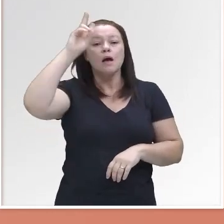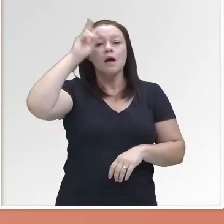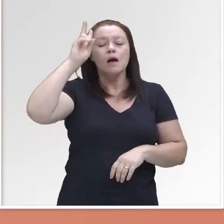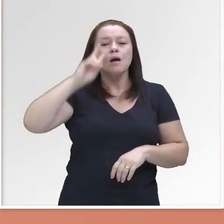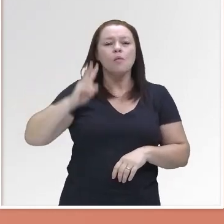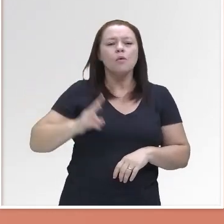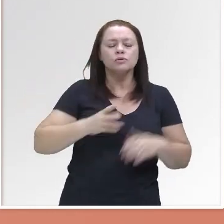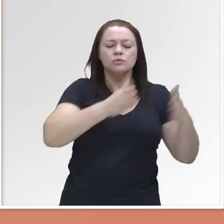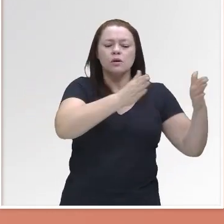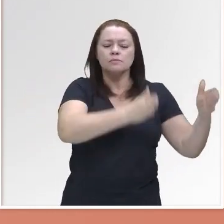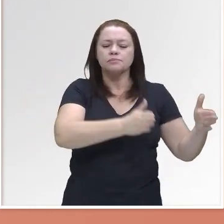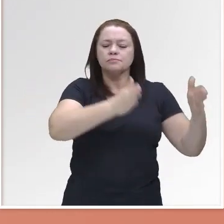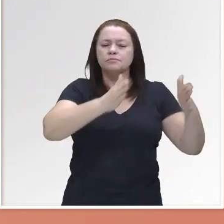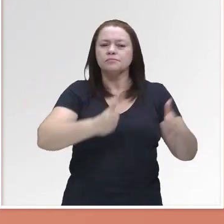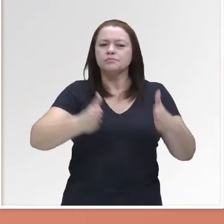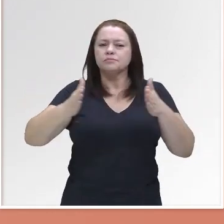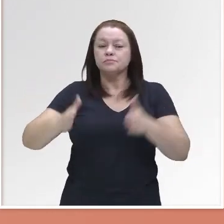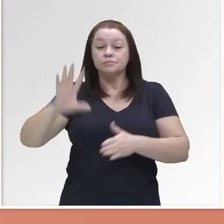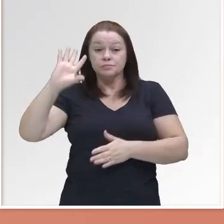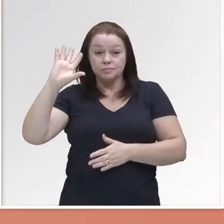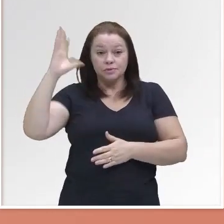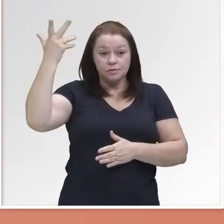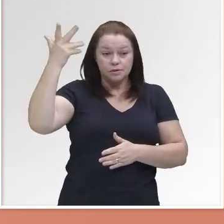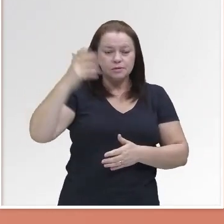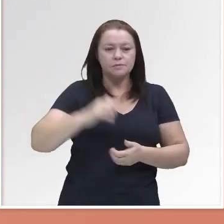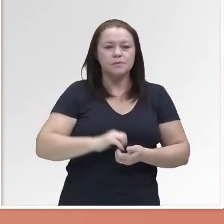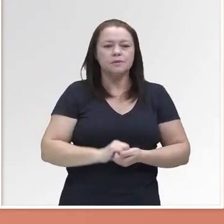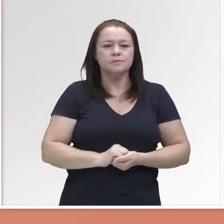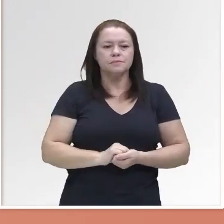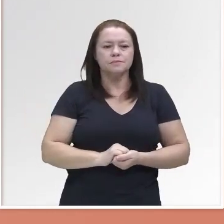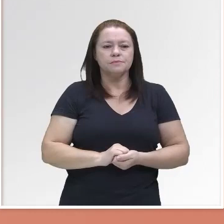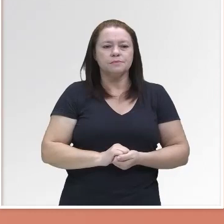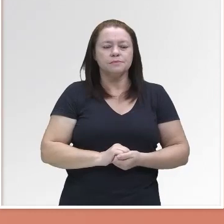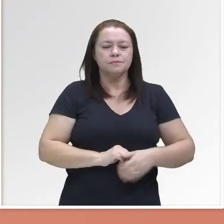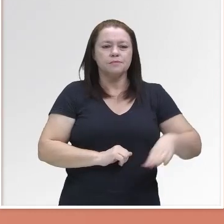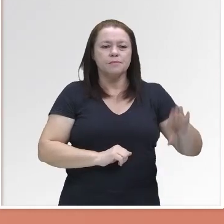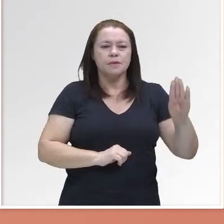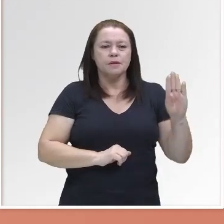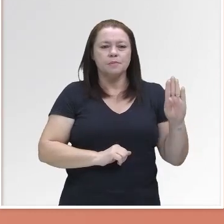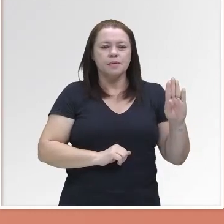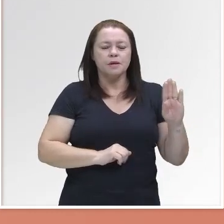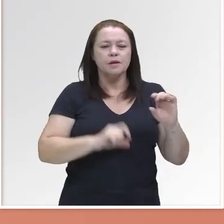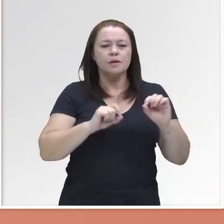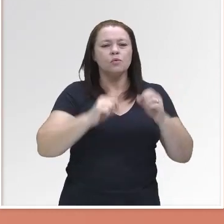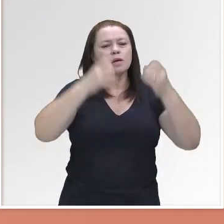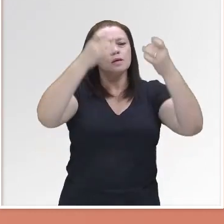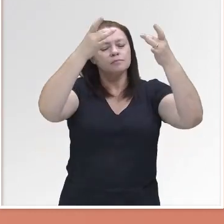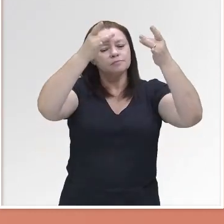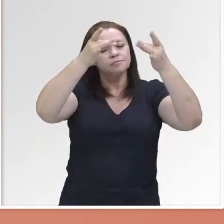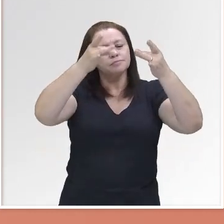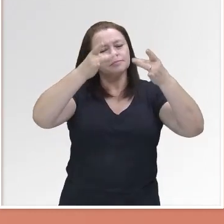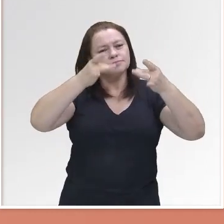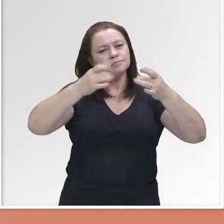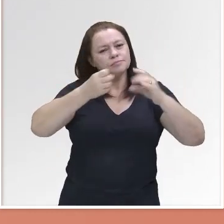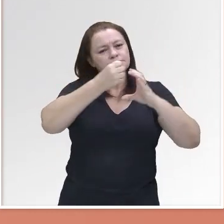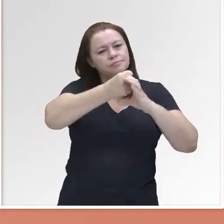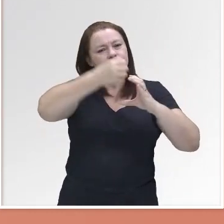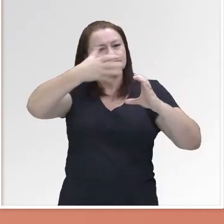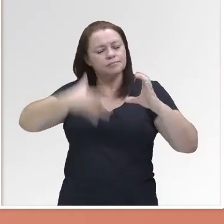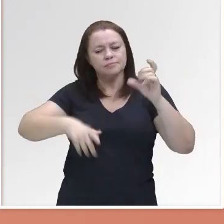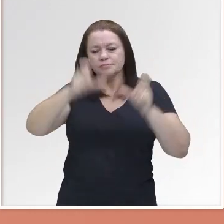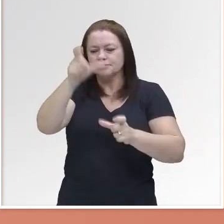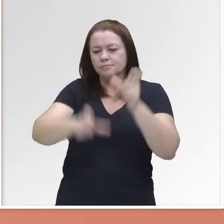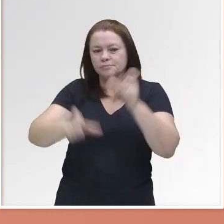através de sequência de fatos. Letra B, o que descreve as características das